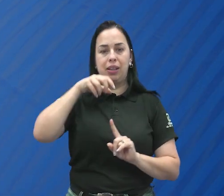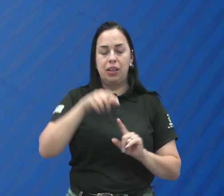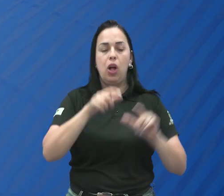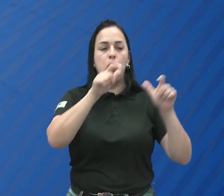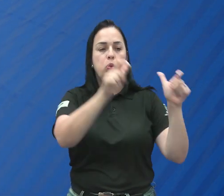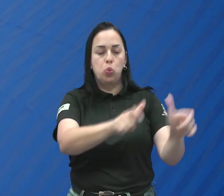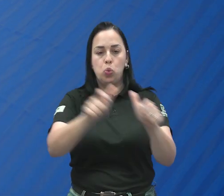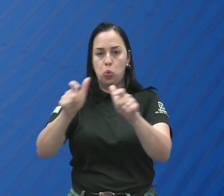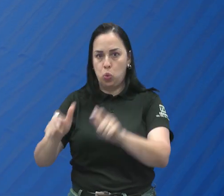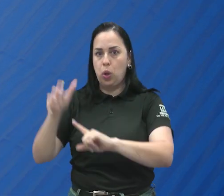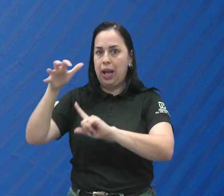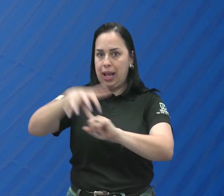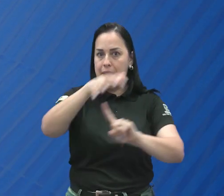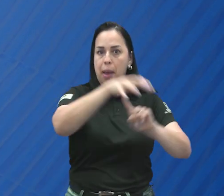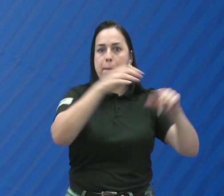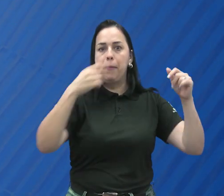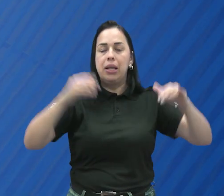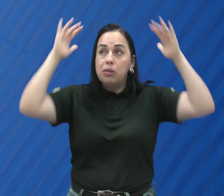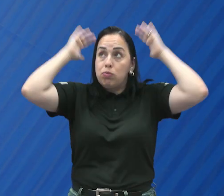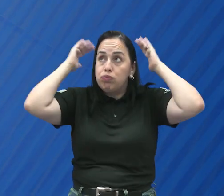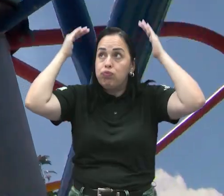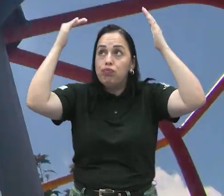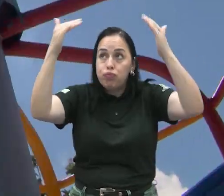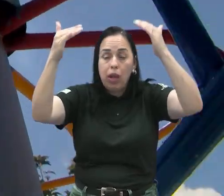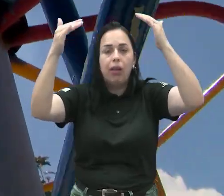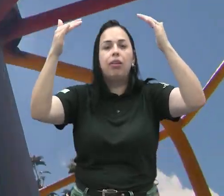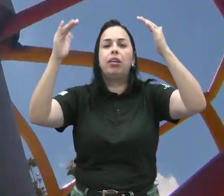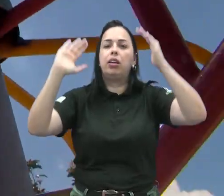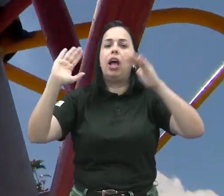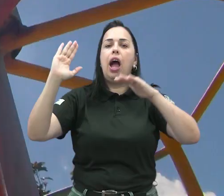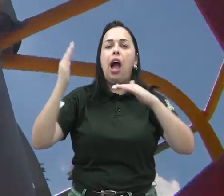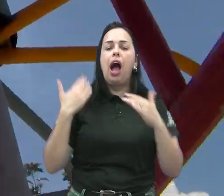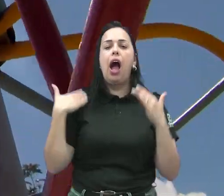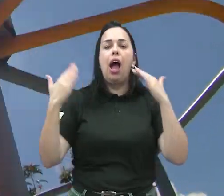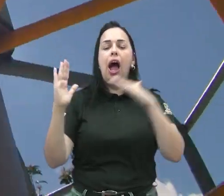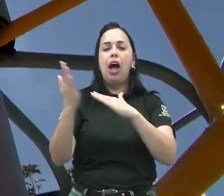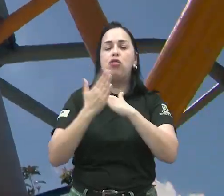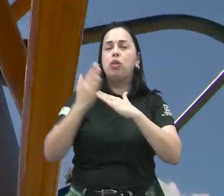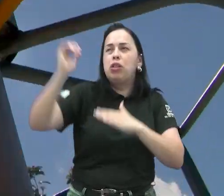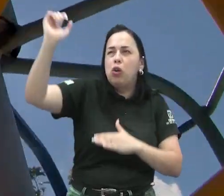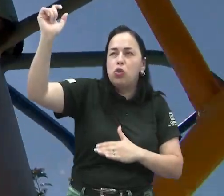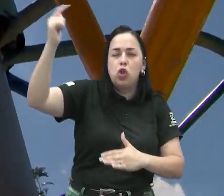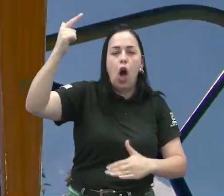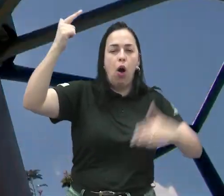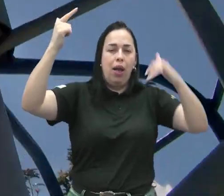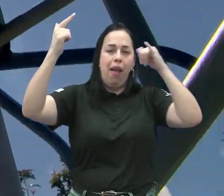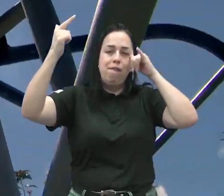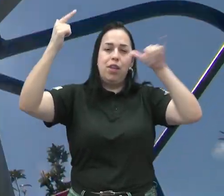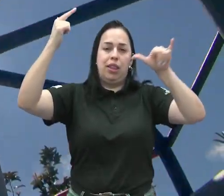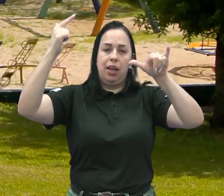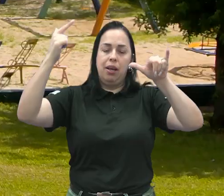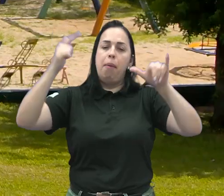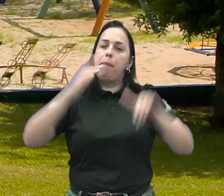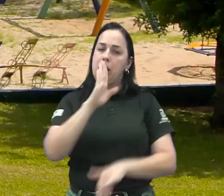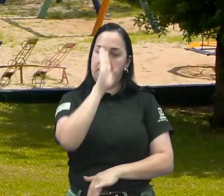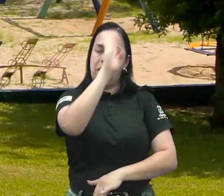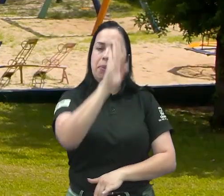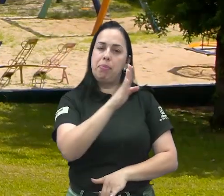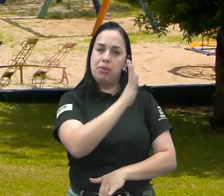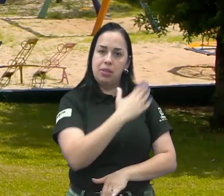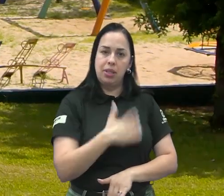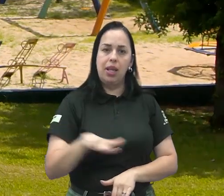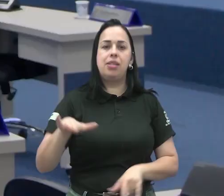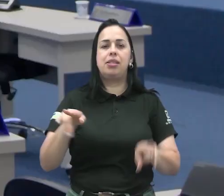de sombreamento em praças e parques da cidade. Ação que também ajuda na prevenção da exposição solar para